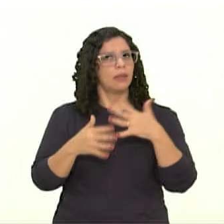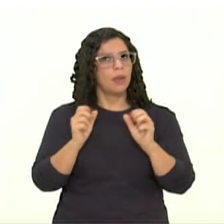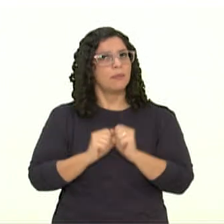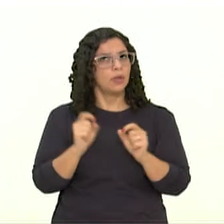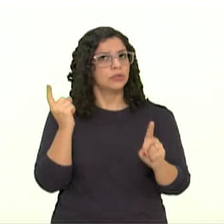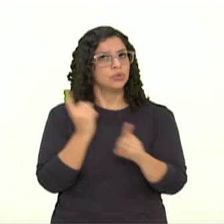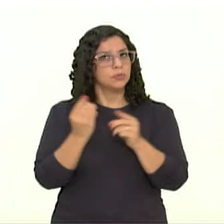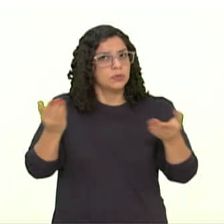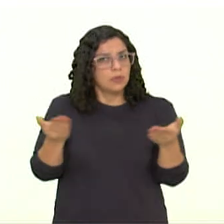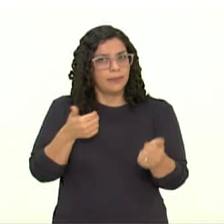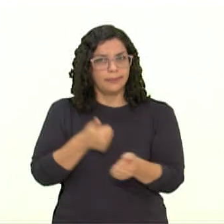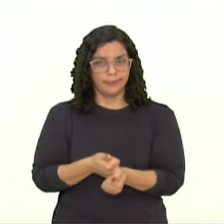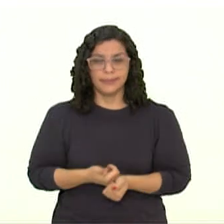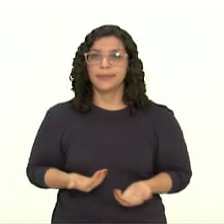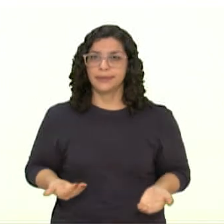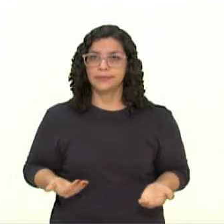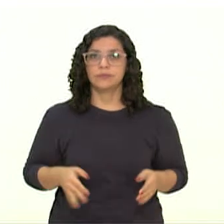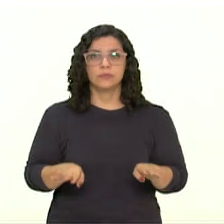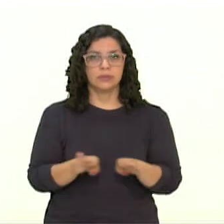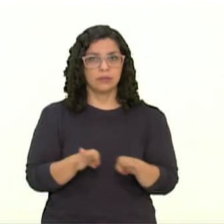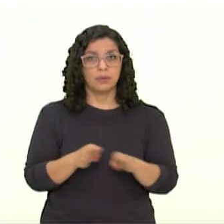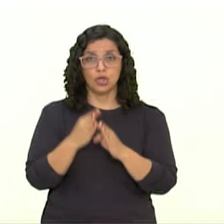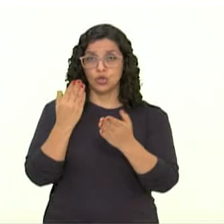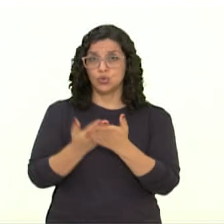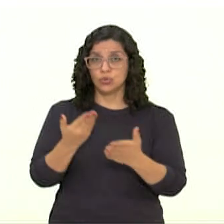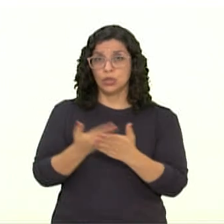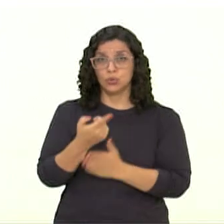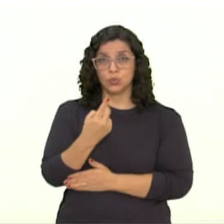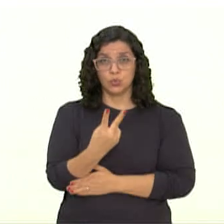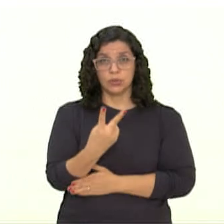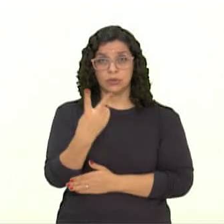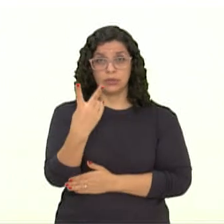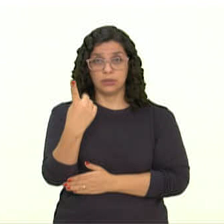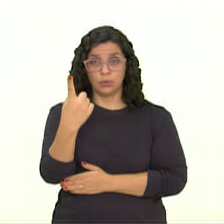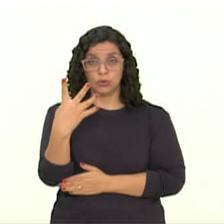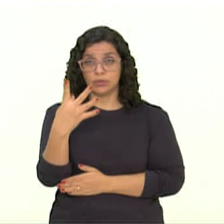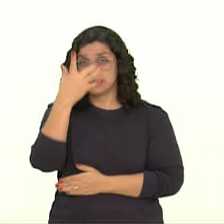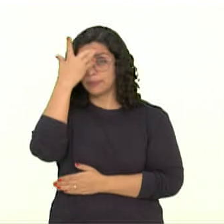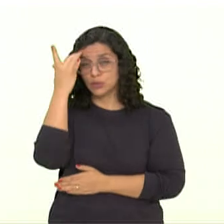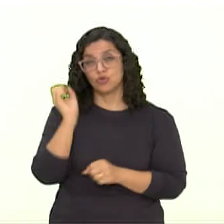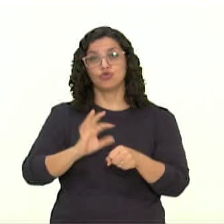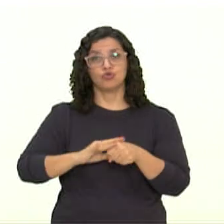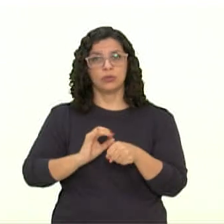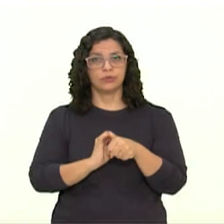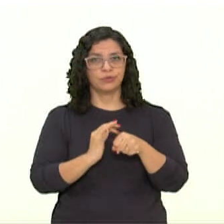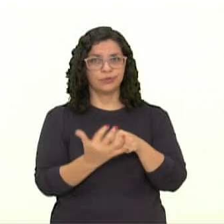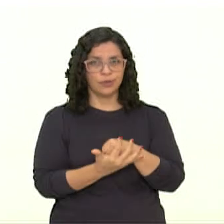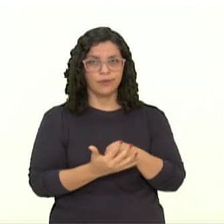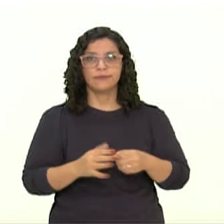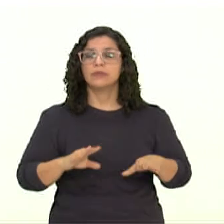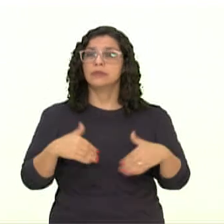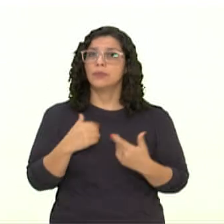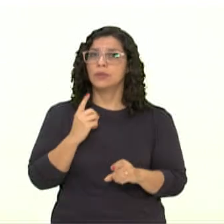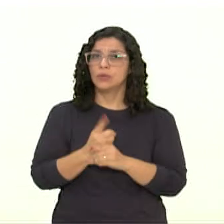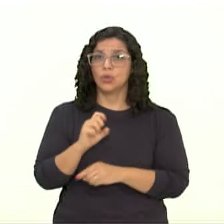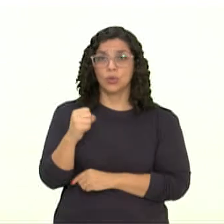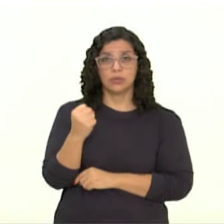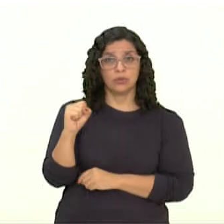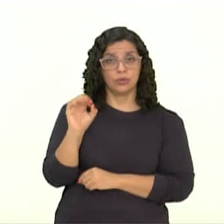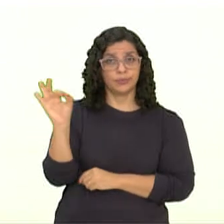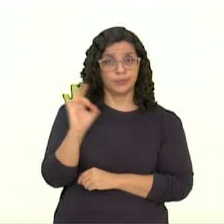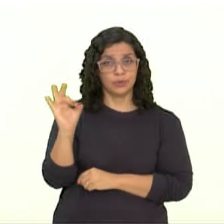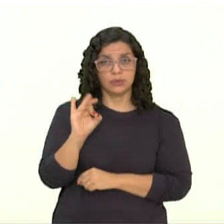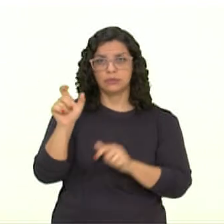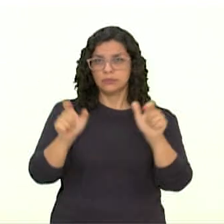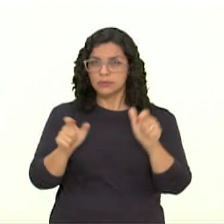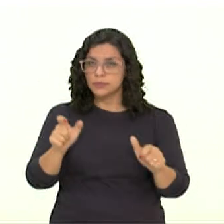bem recentemente, né? Fizeram esse estudo com 214 pacientes com a Covid-19 e encontrou em